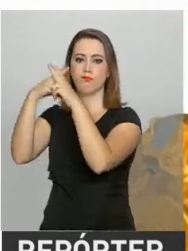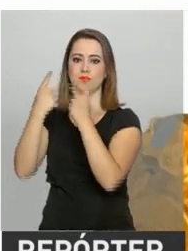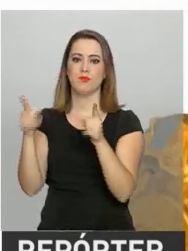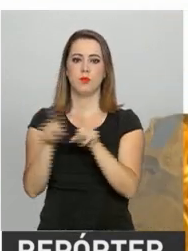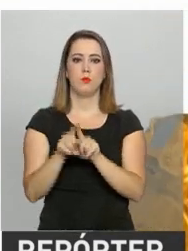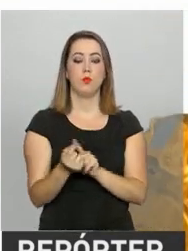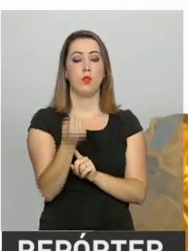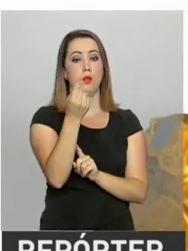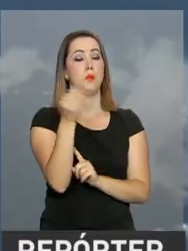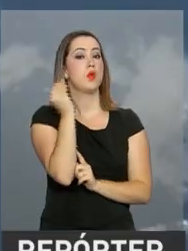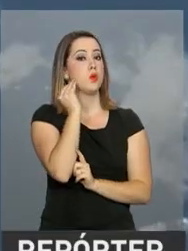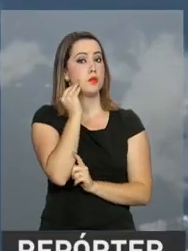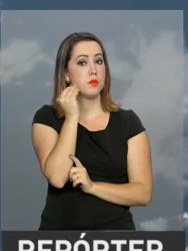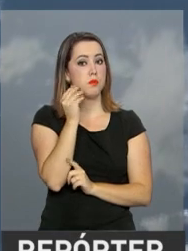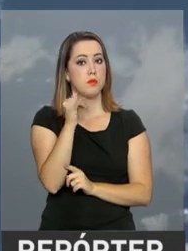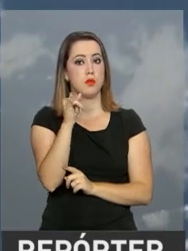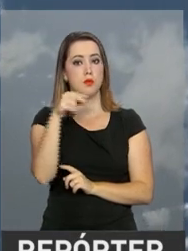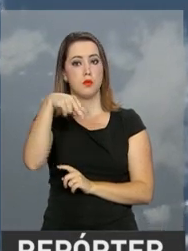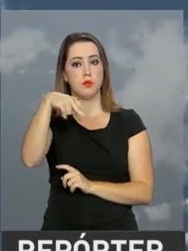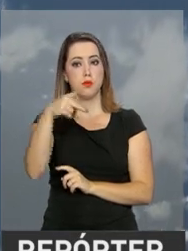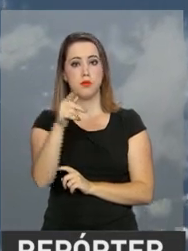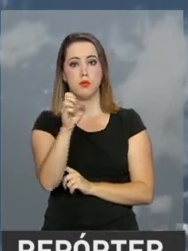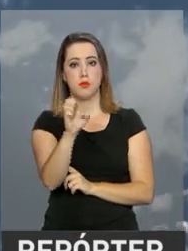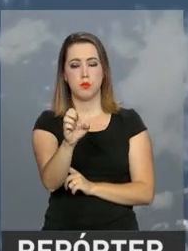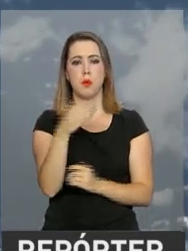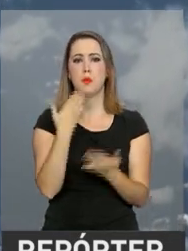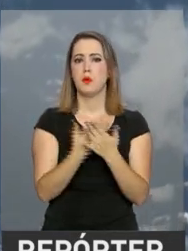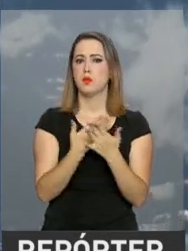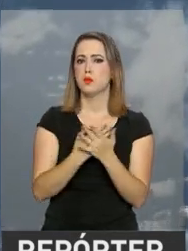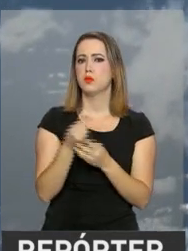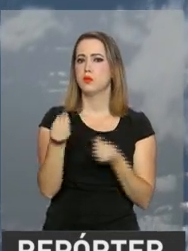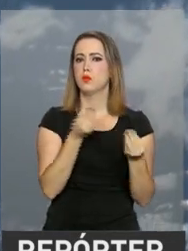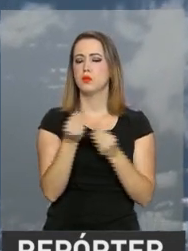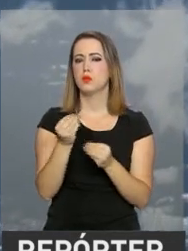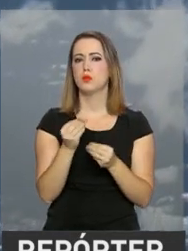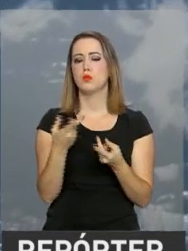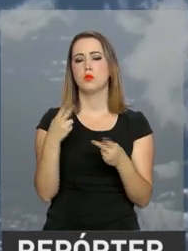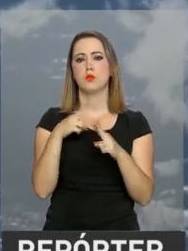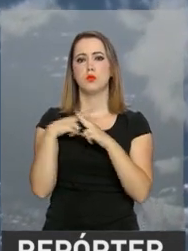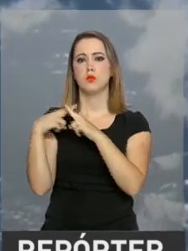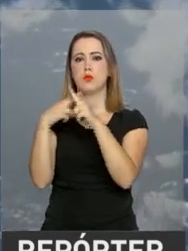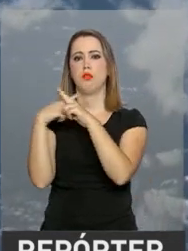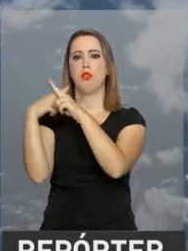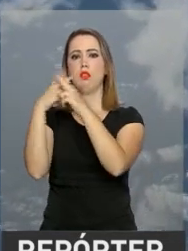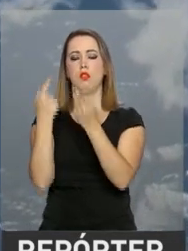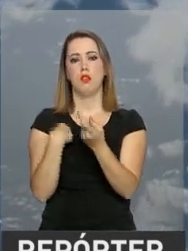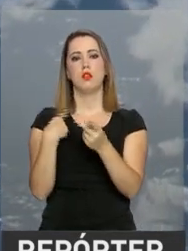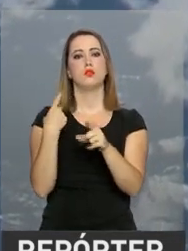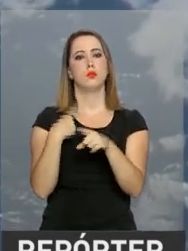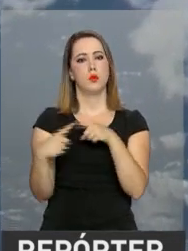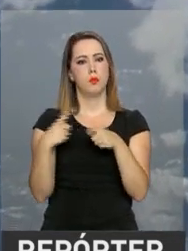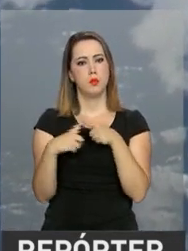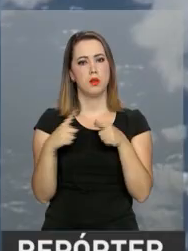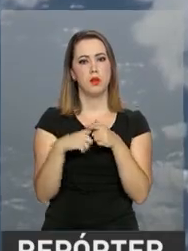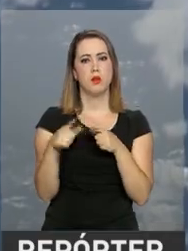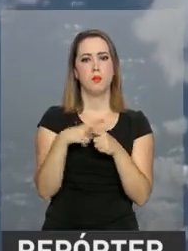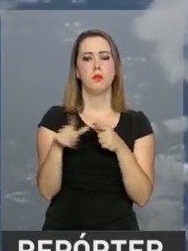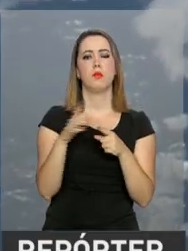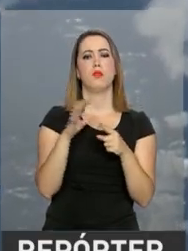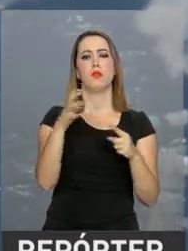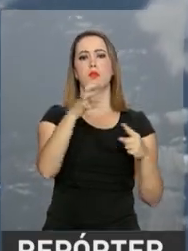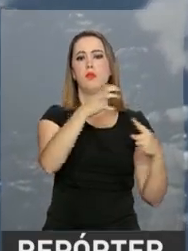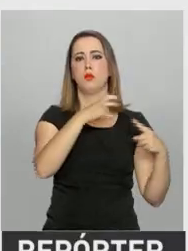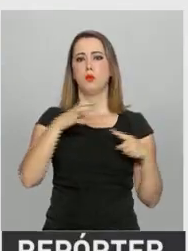experimento do IMP para estudar um fenômeno que compromete a captação de sinais de satélites e antenas parabólicas em